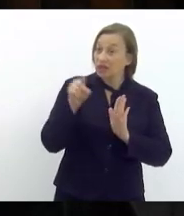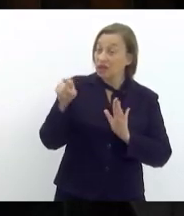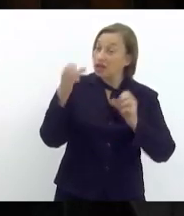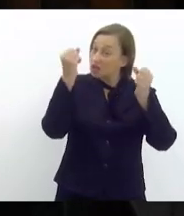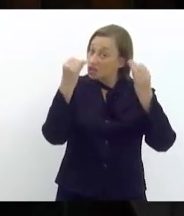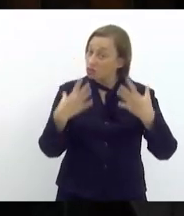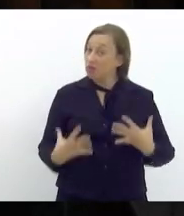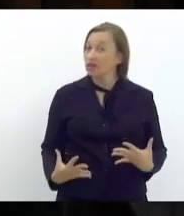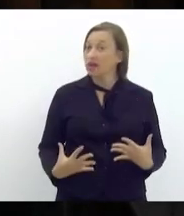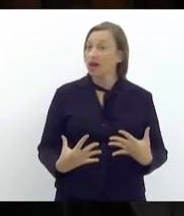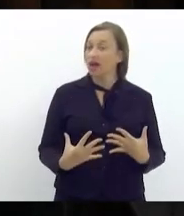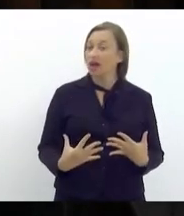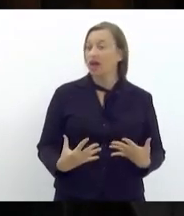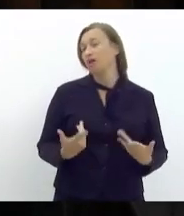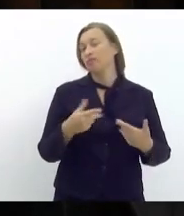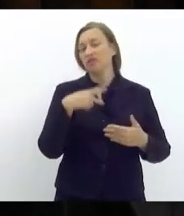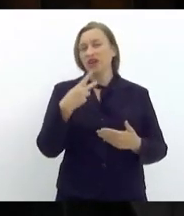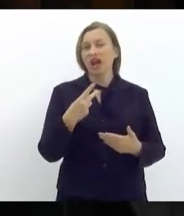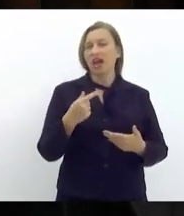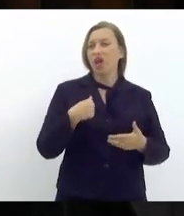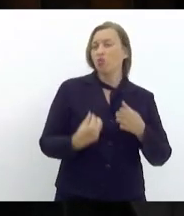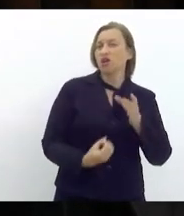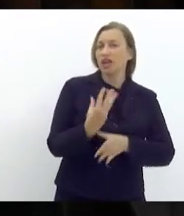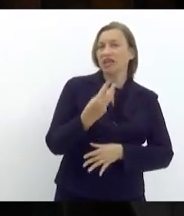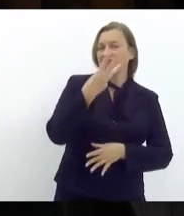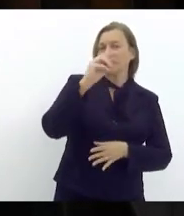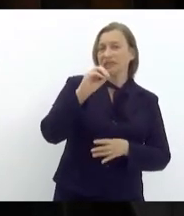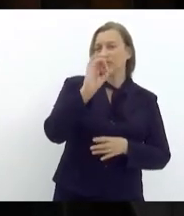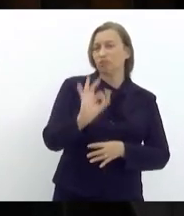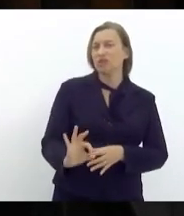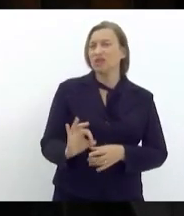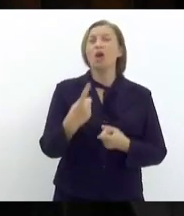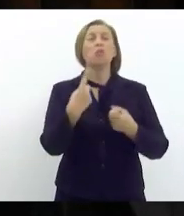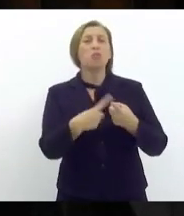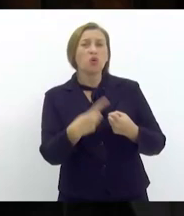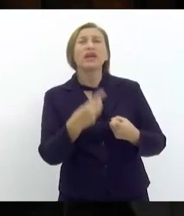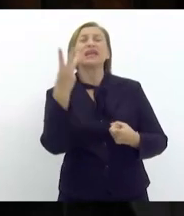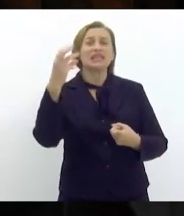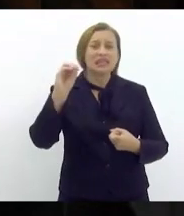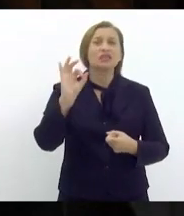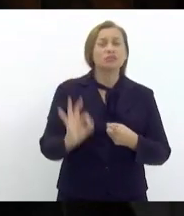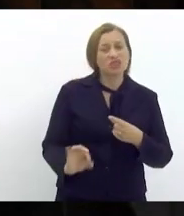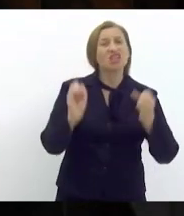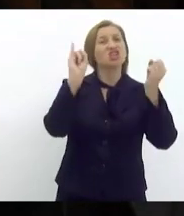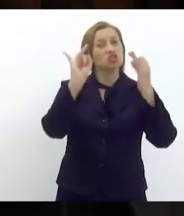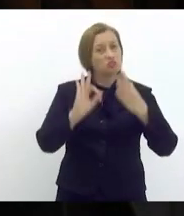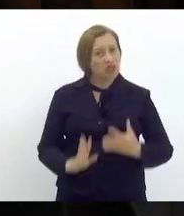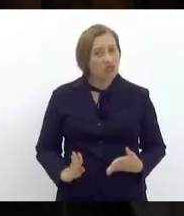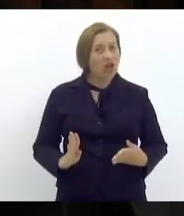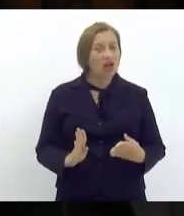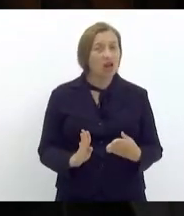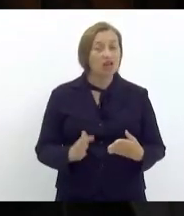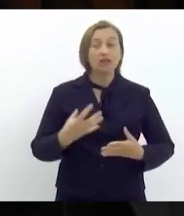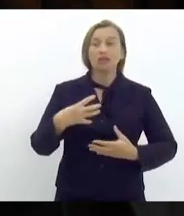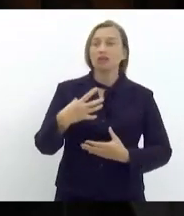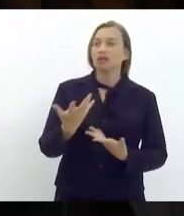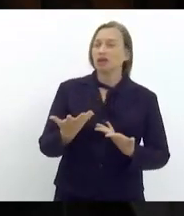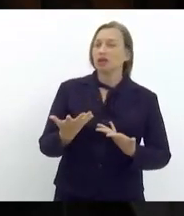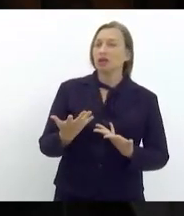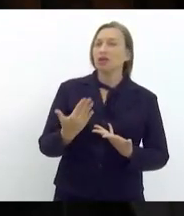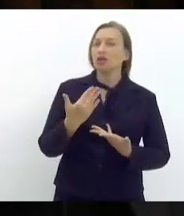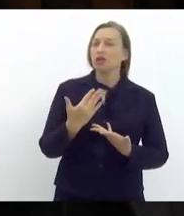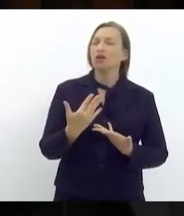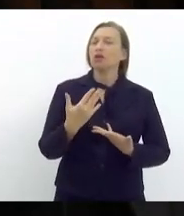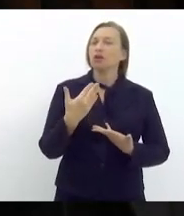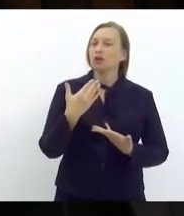contingenciei 30% por que 30% então foi nesse sentido também